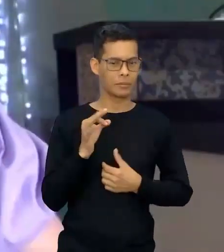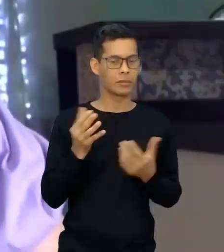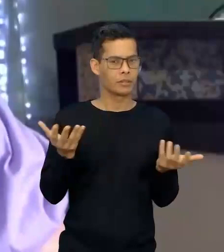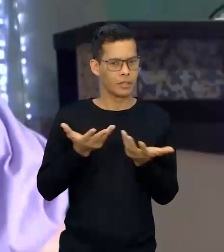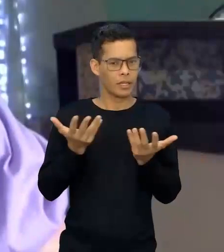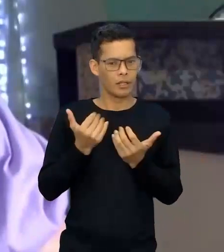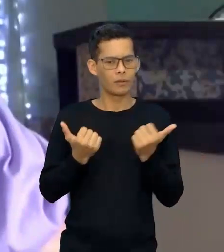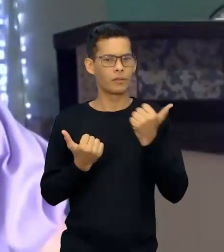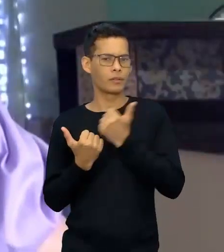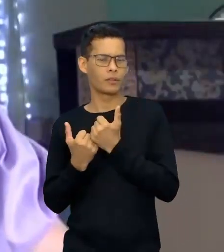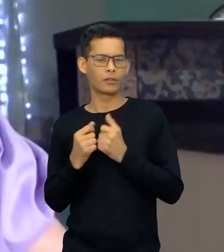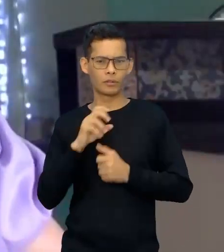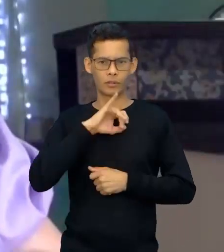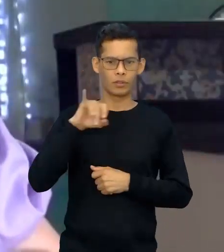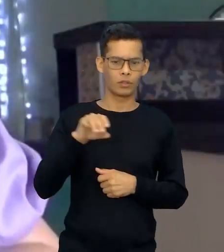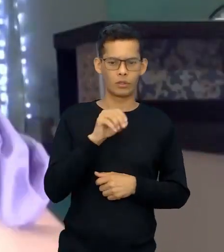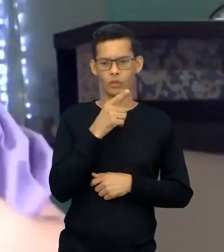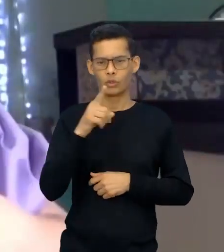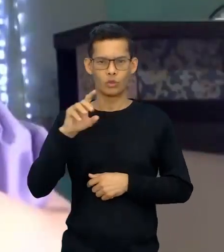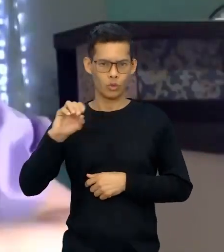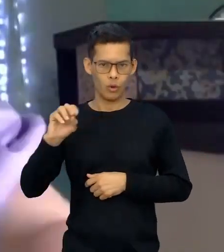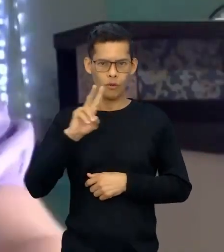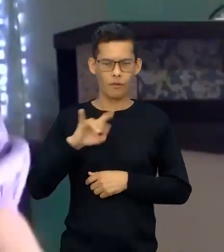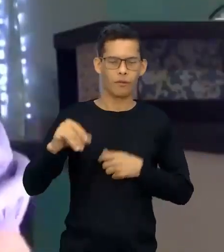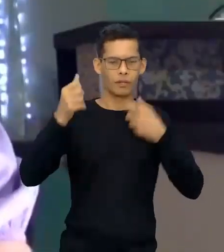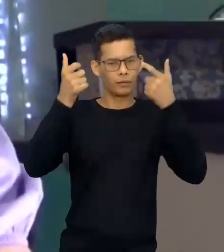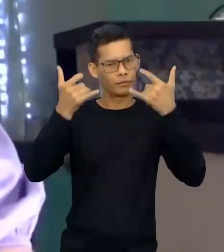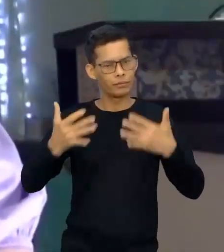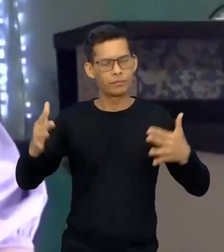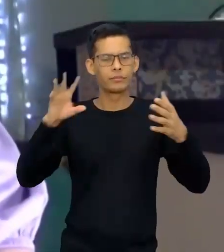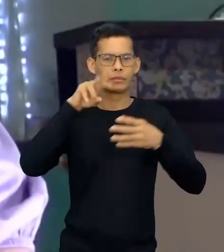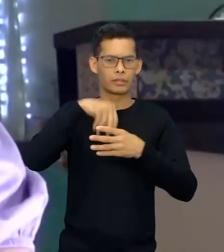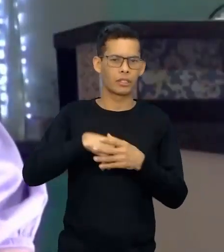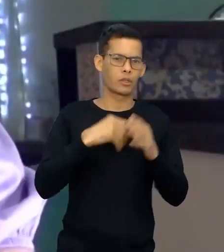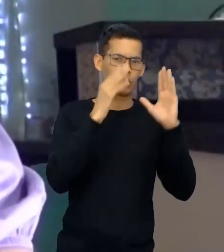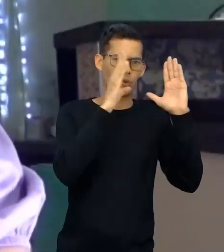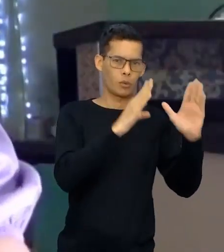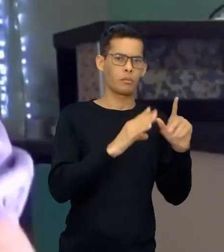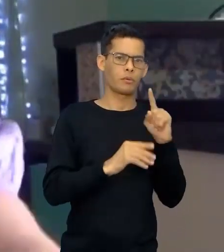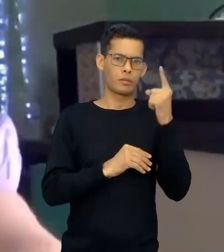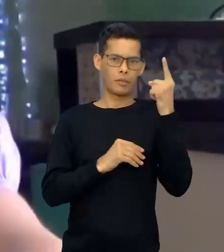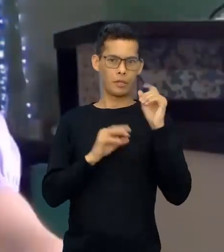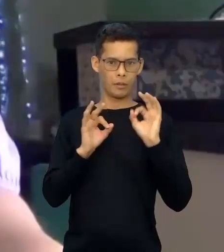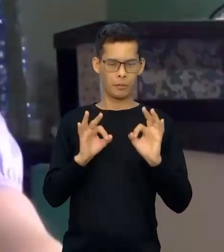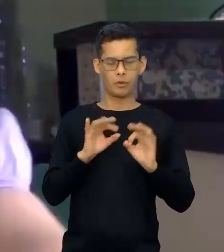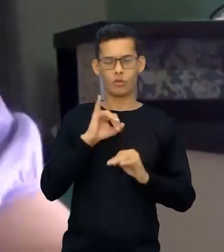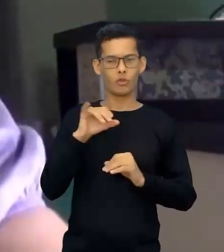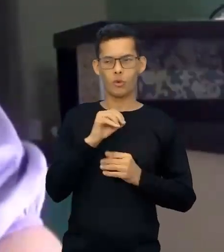passo a palavra para o João, que vai continuar nesse primeiro momento. É com você, João.